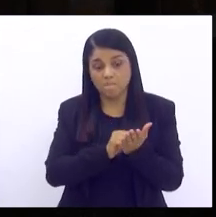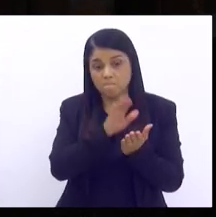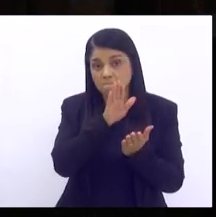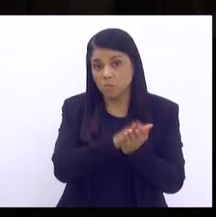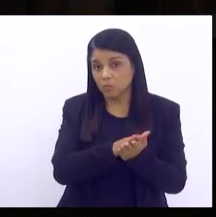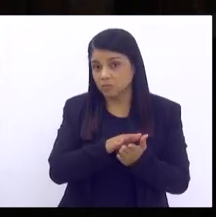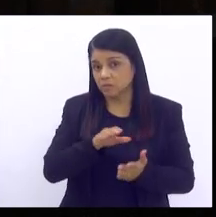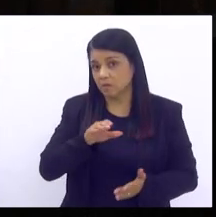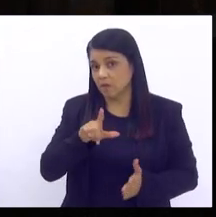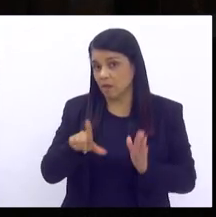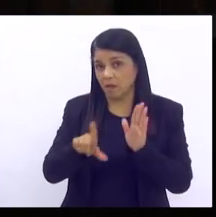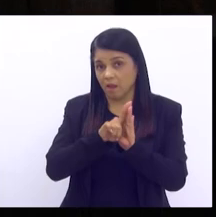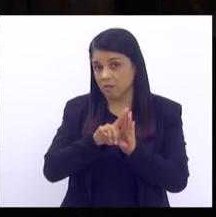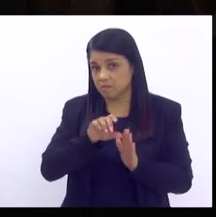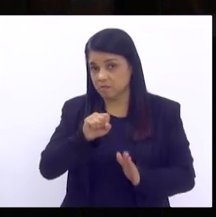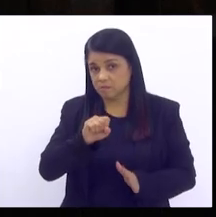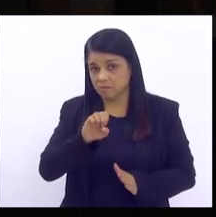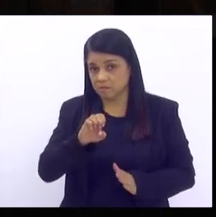Lei Seca,